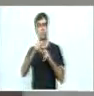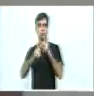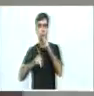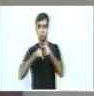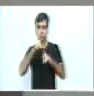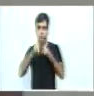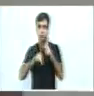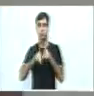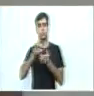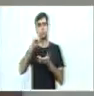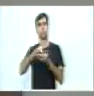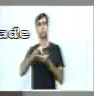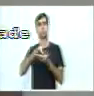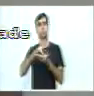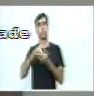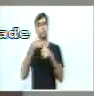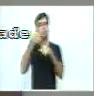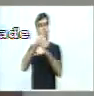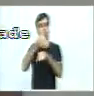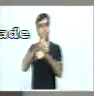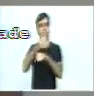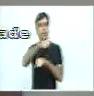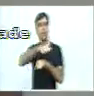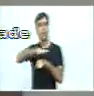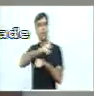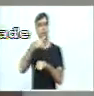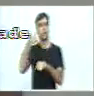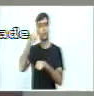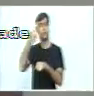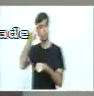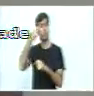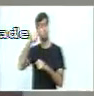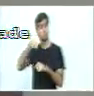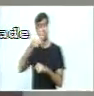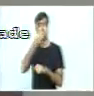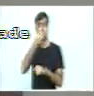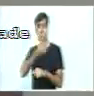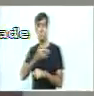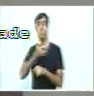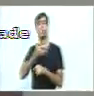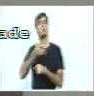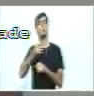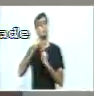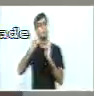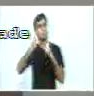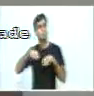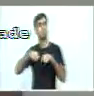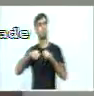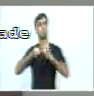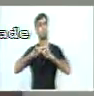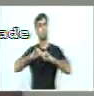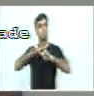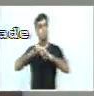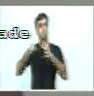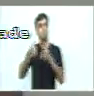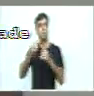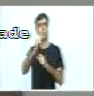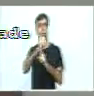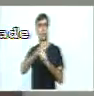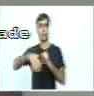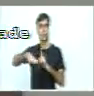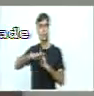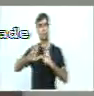popular na política. Um fato que vem para demonstrar a evolução da nossa